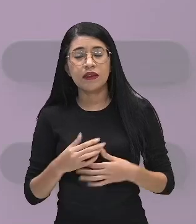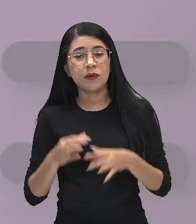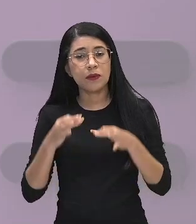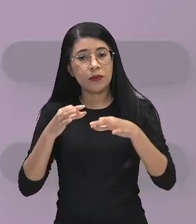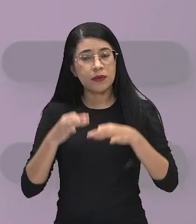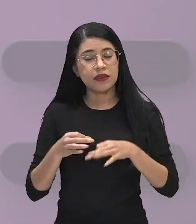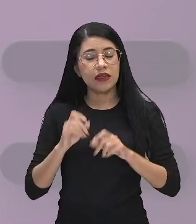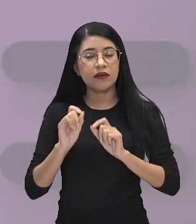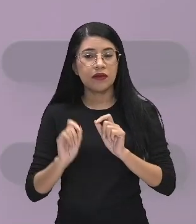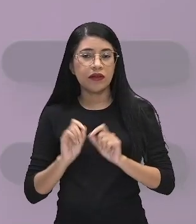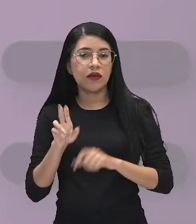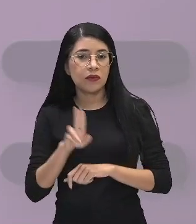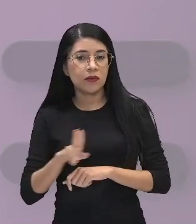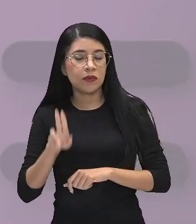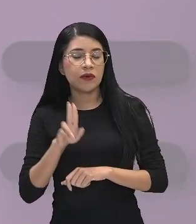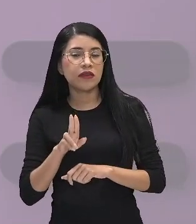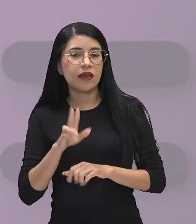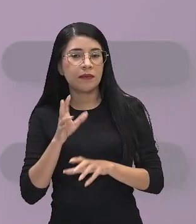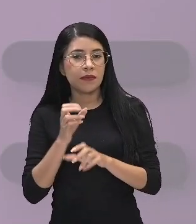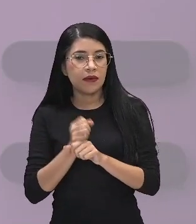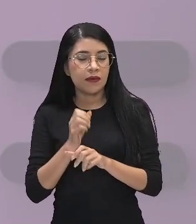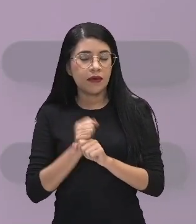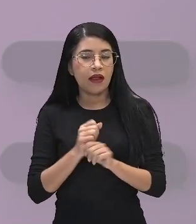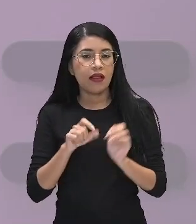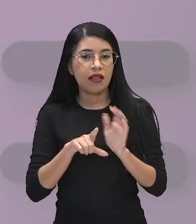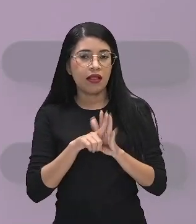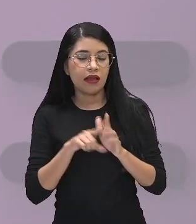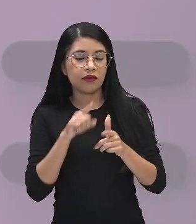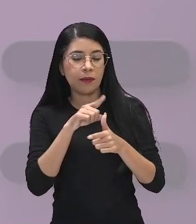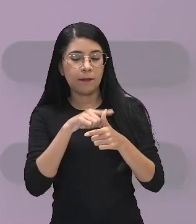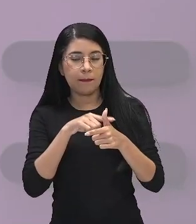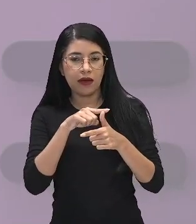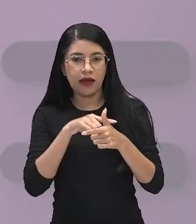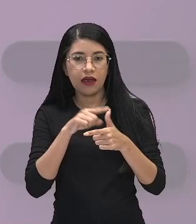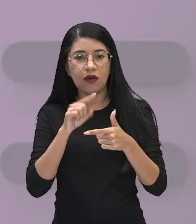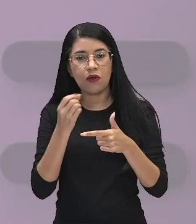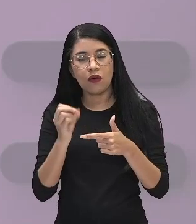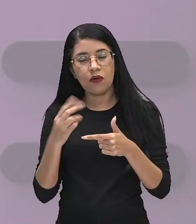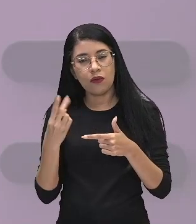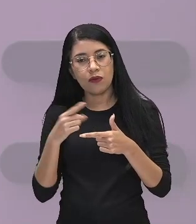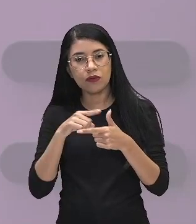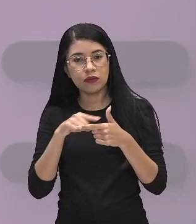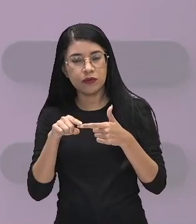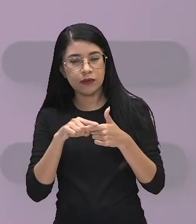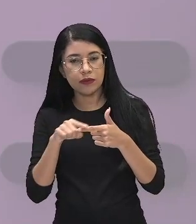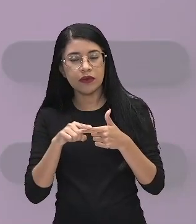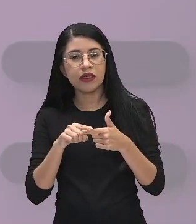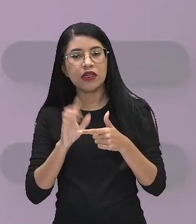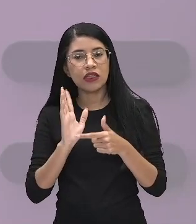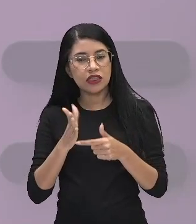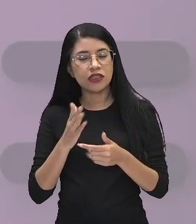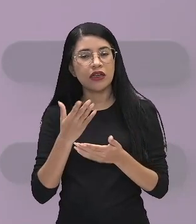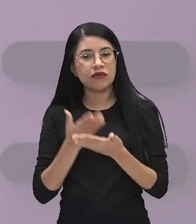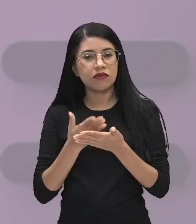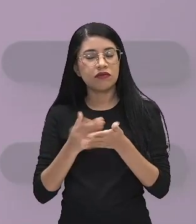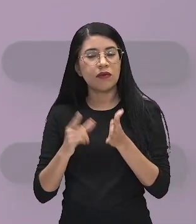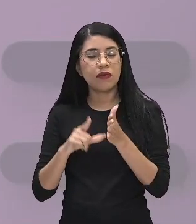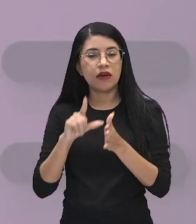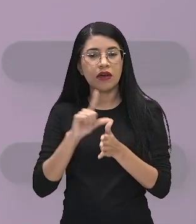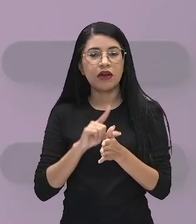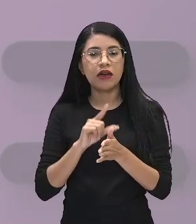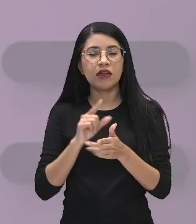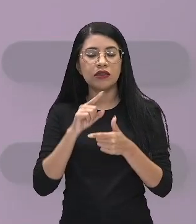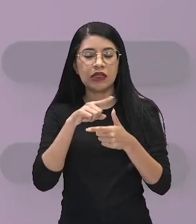lei dos senos ou a lei dos cossenos, tá? Nós já estudamos a lei dos senos, vimos em que casos